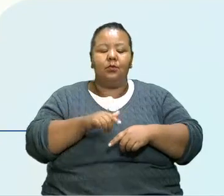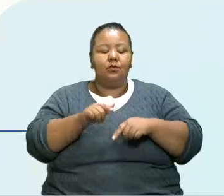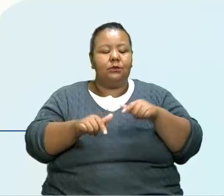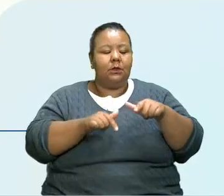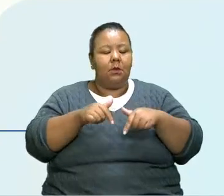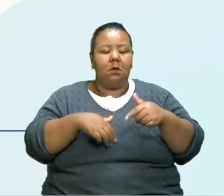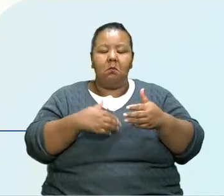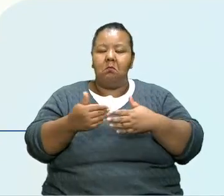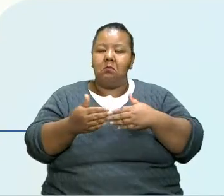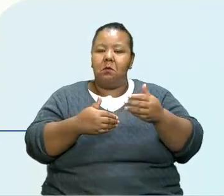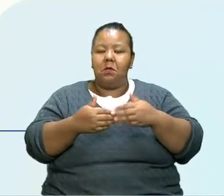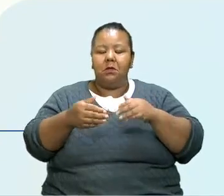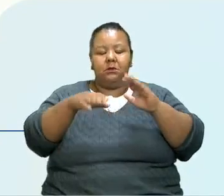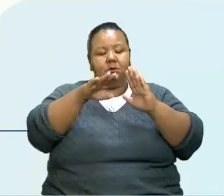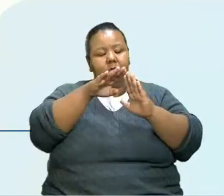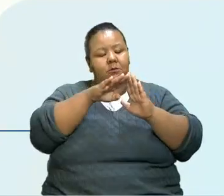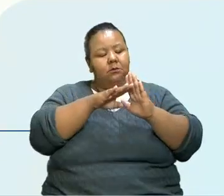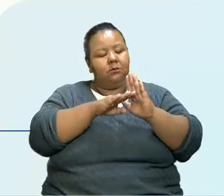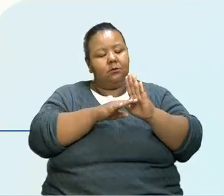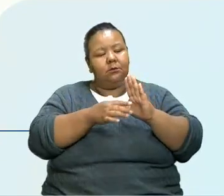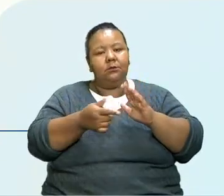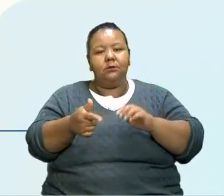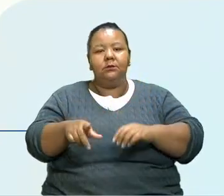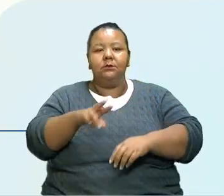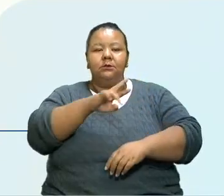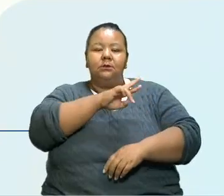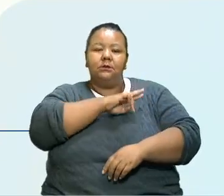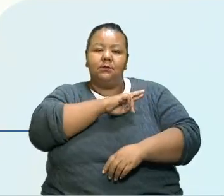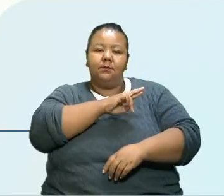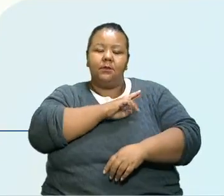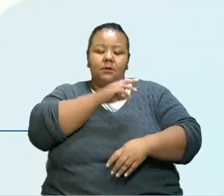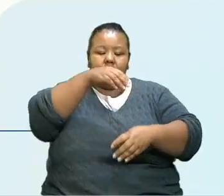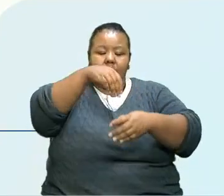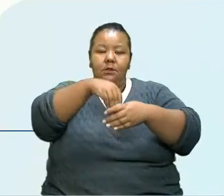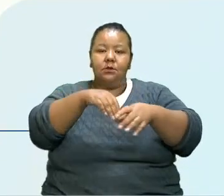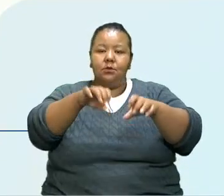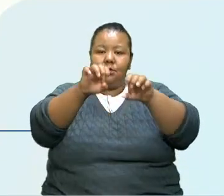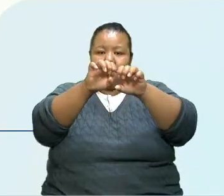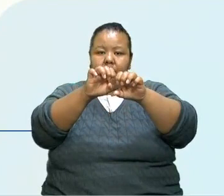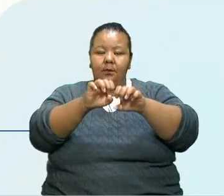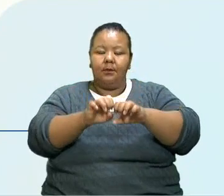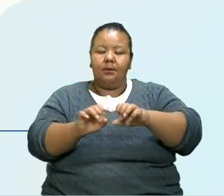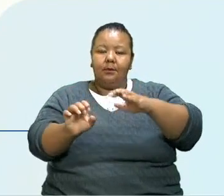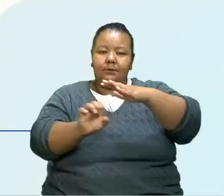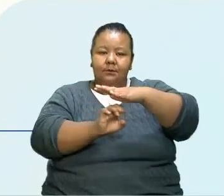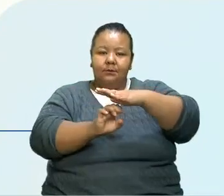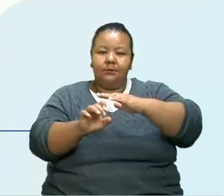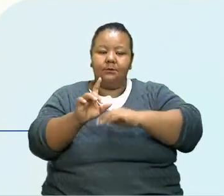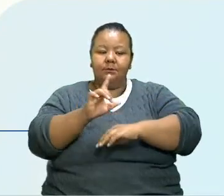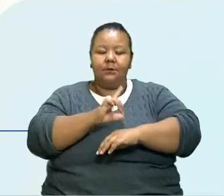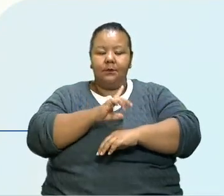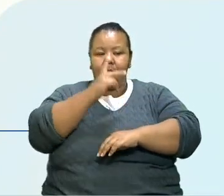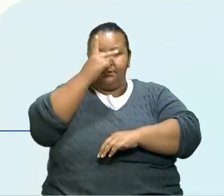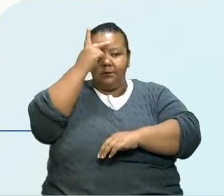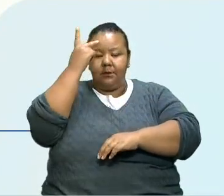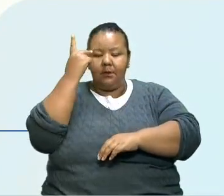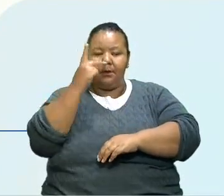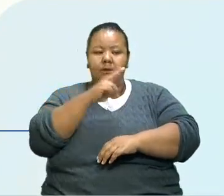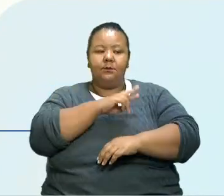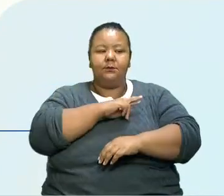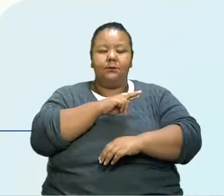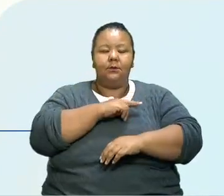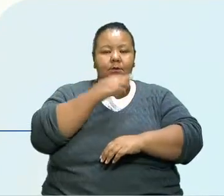independente da hierarquia. As responsabilidades dentro da estrutura organizacional tem que estar responsável, tem que saber quais são